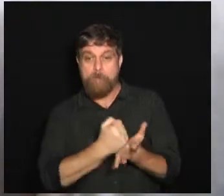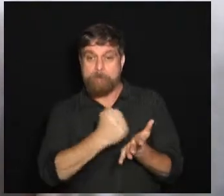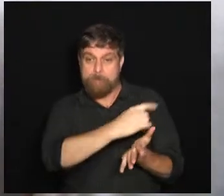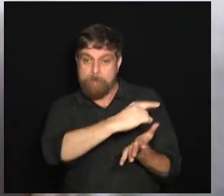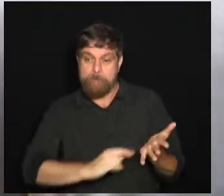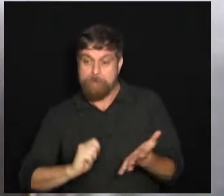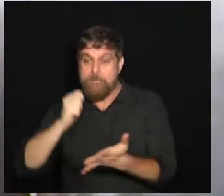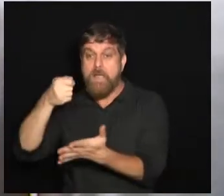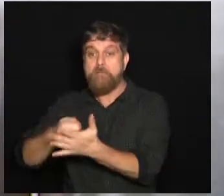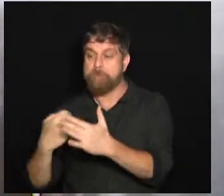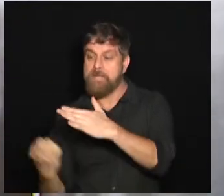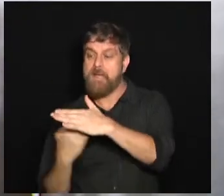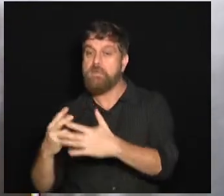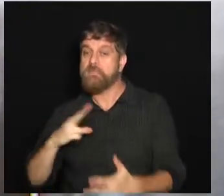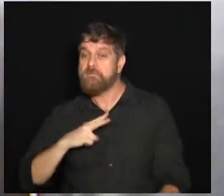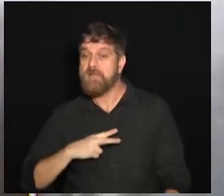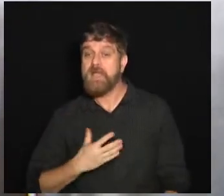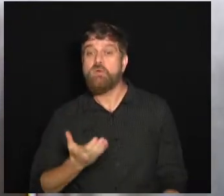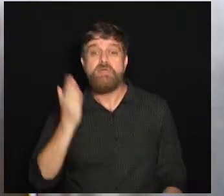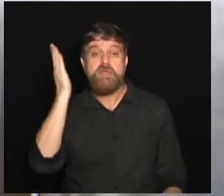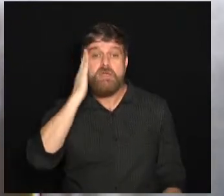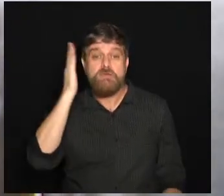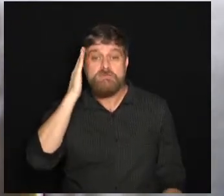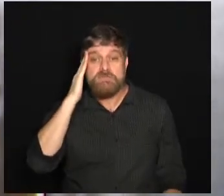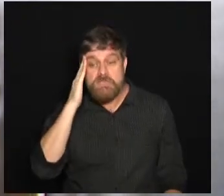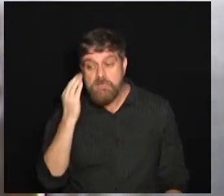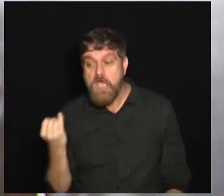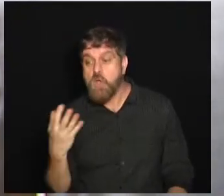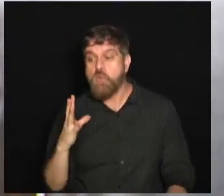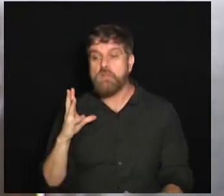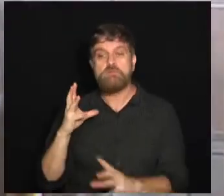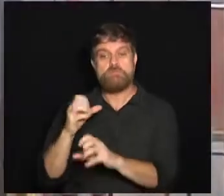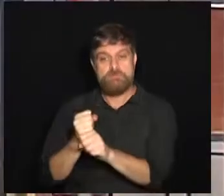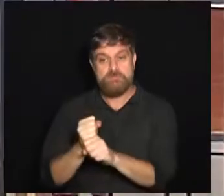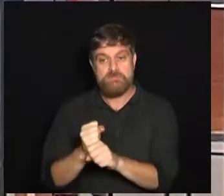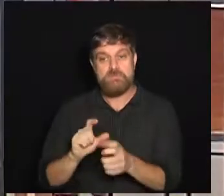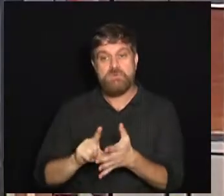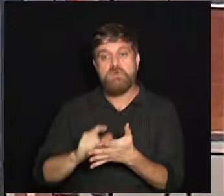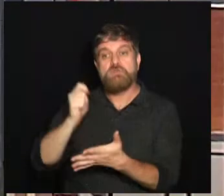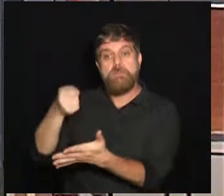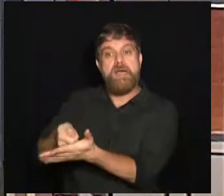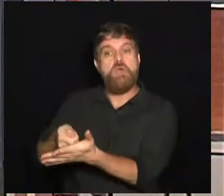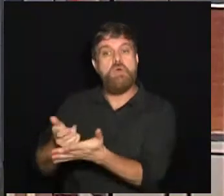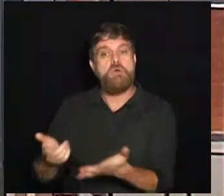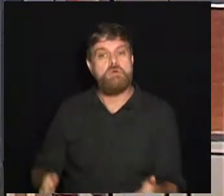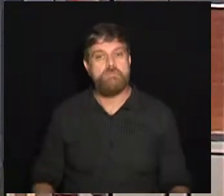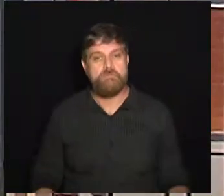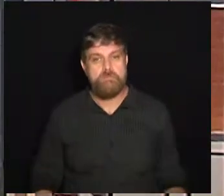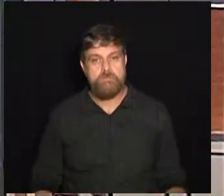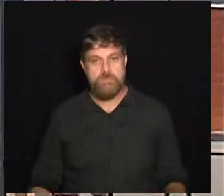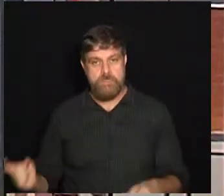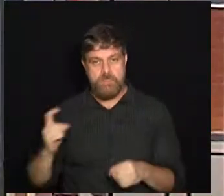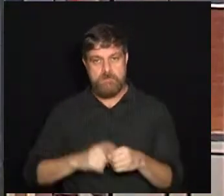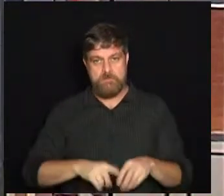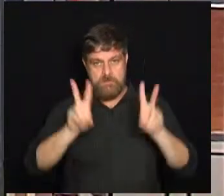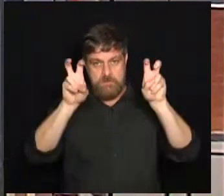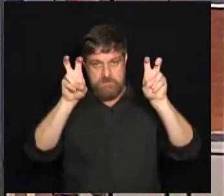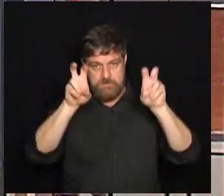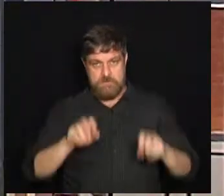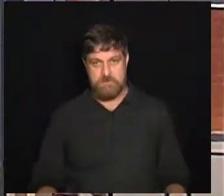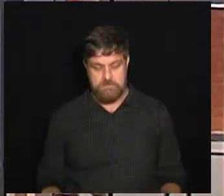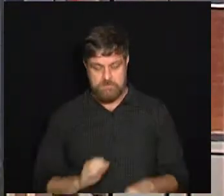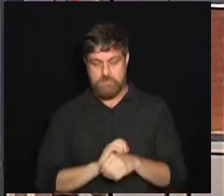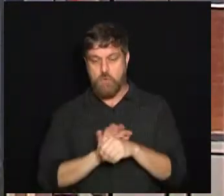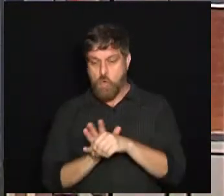para as empresas privadas. Por isso eu quero saber quanto se recolheu e quanto se pagou. Voltando a falar sobre o impacto